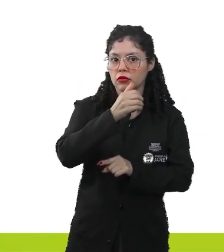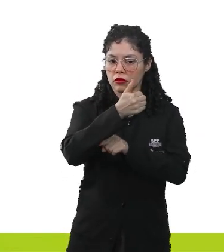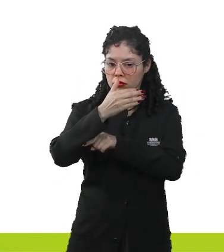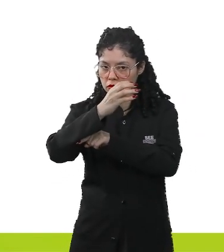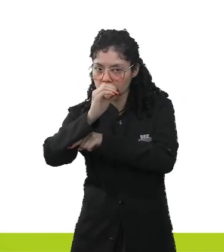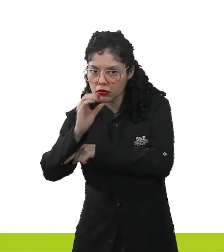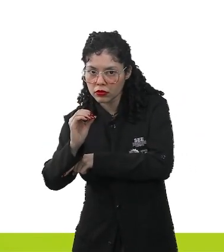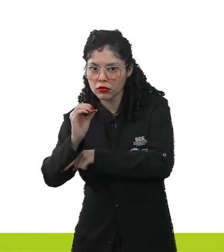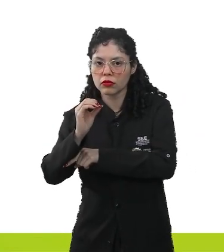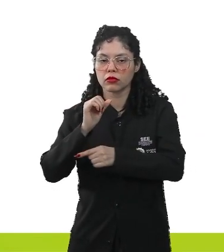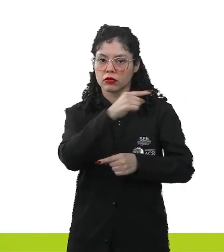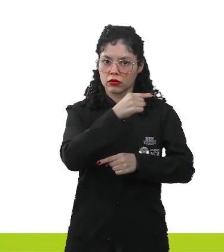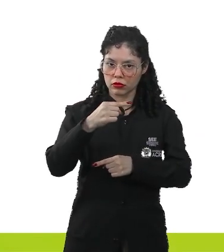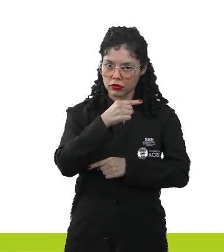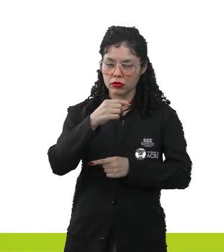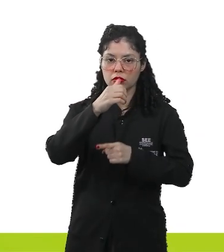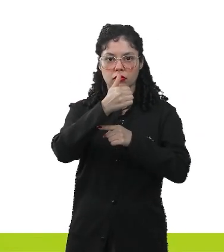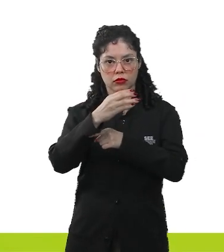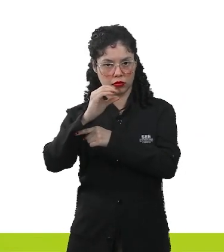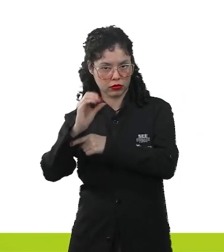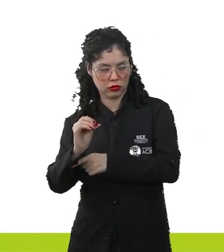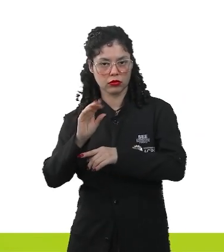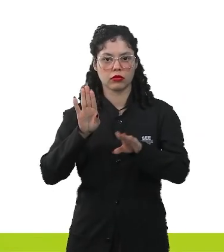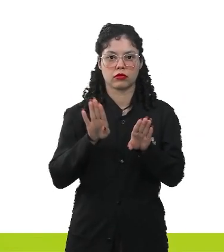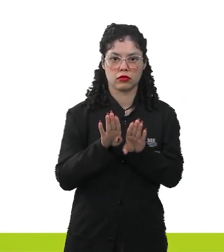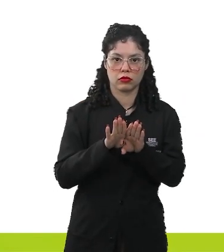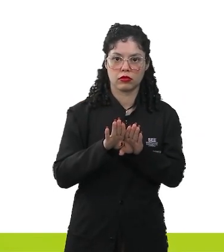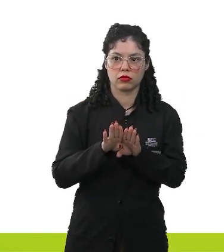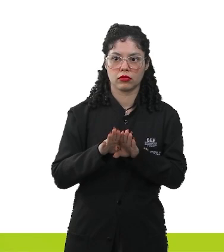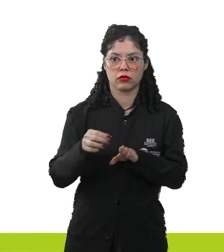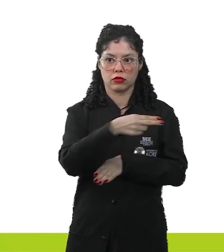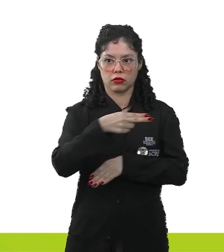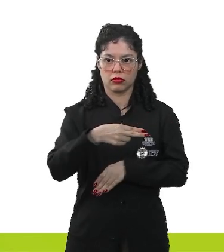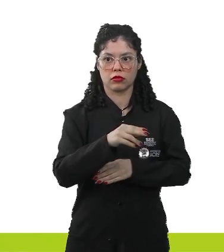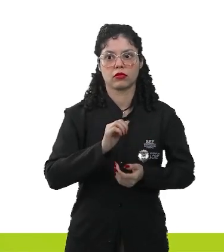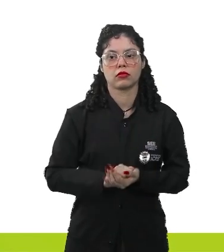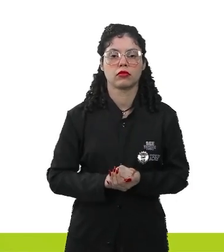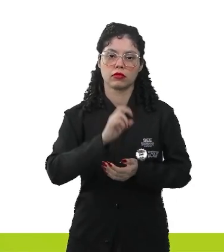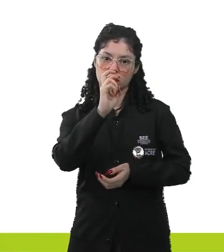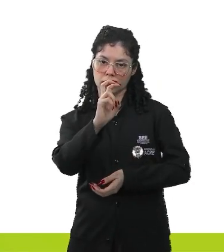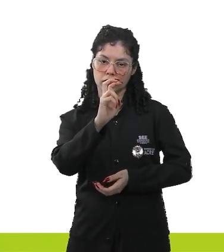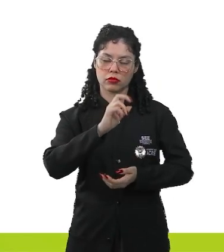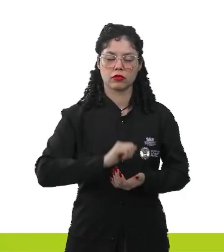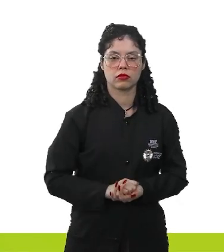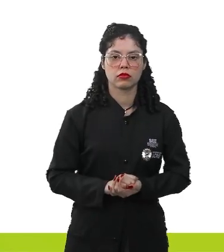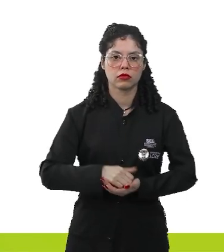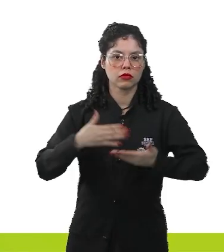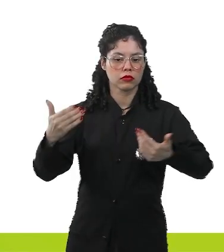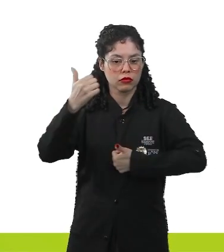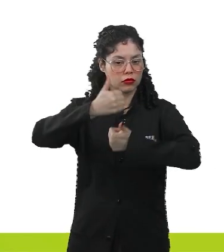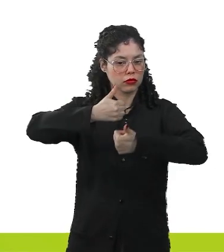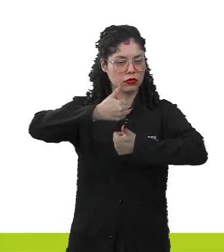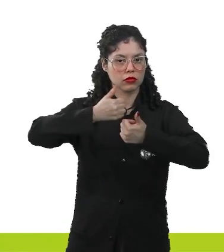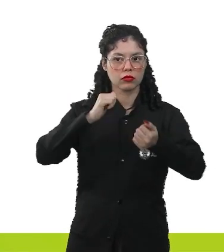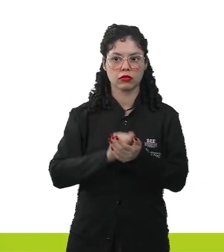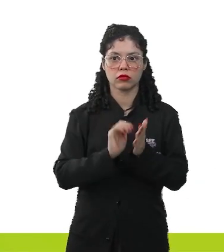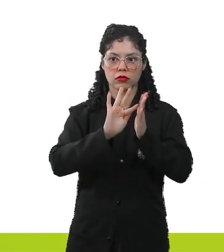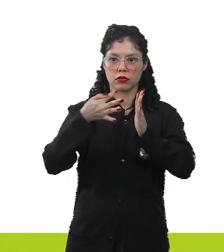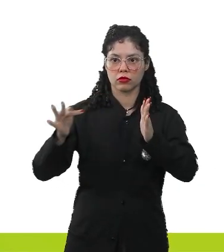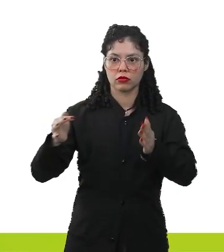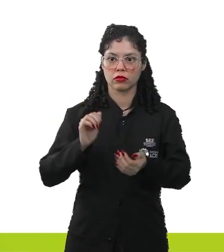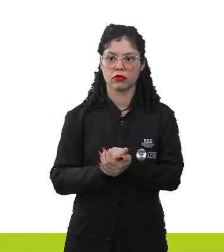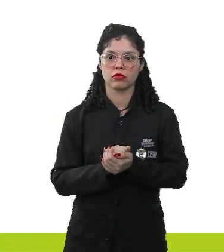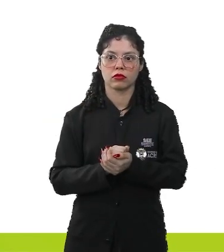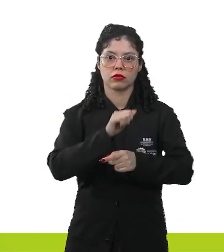100 menos 105, ficando igual a menos 5. Substituindo na fórmula do